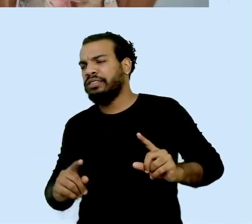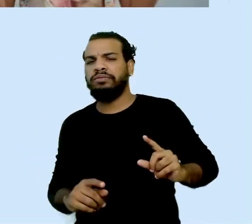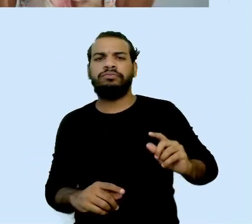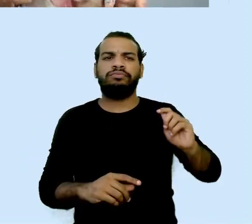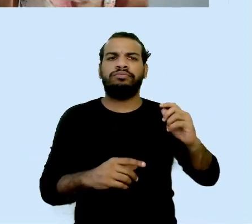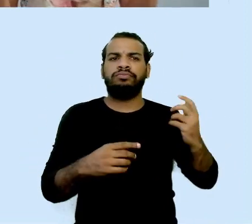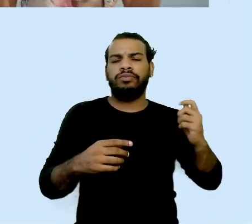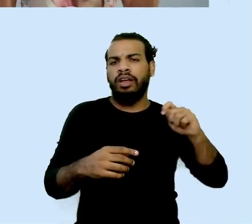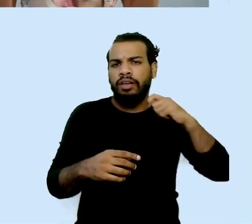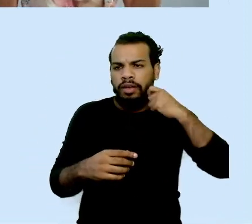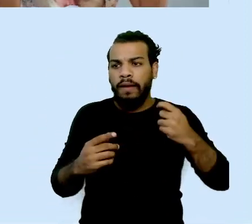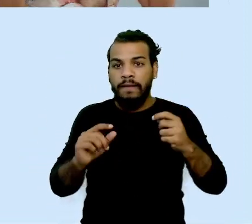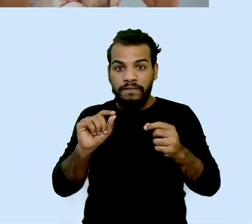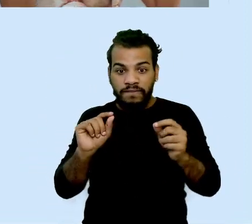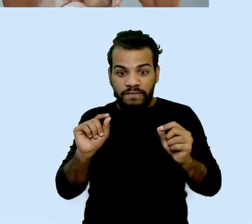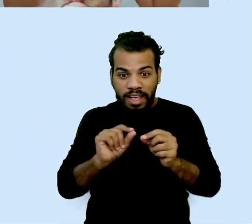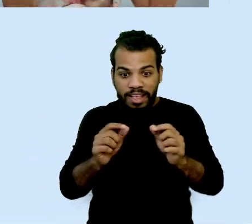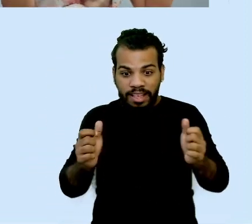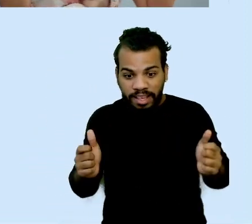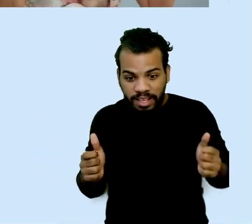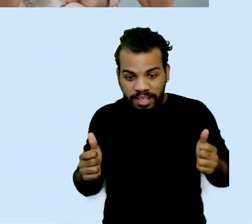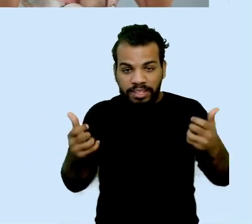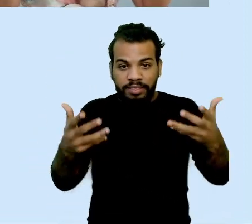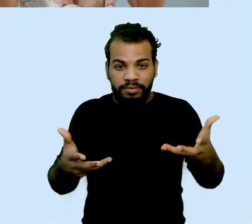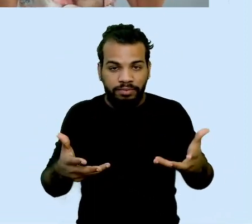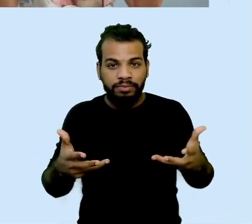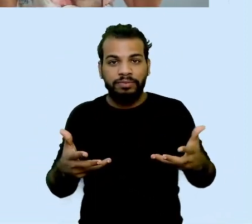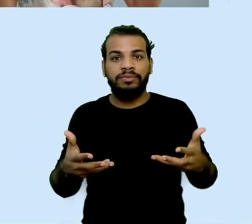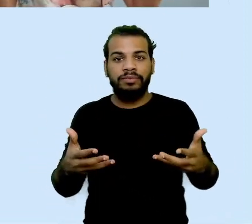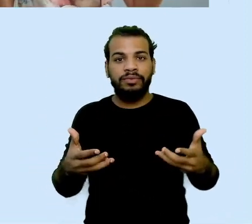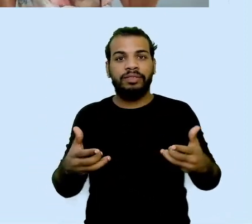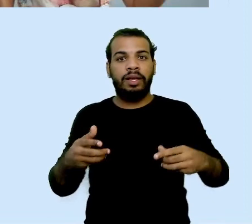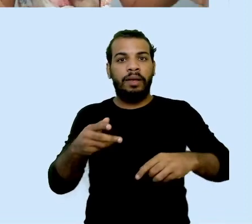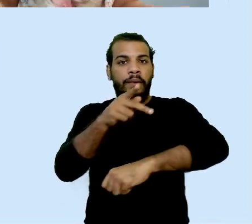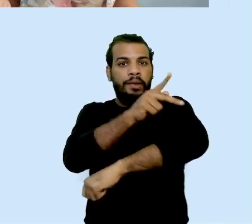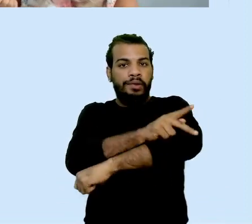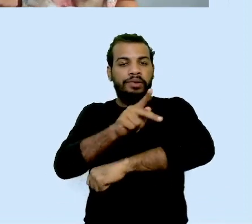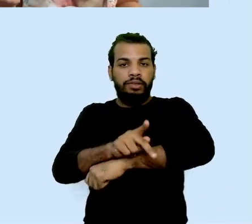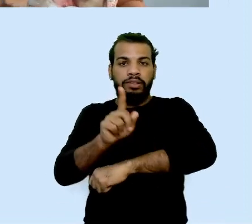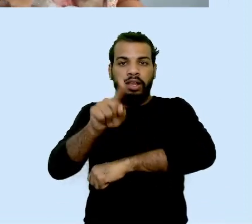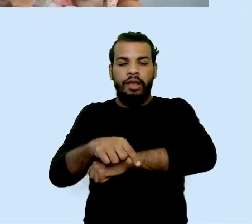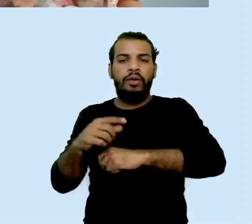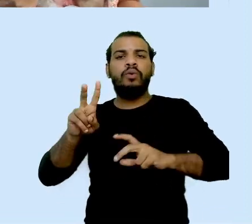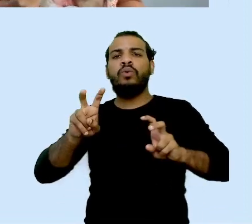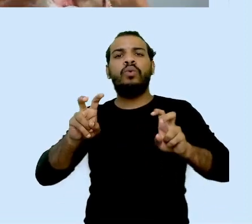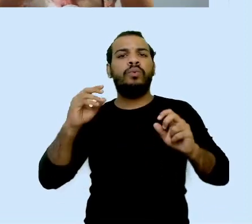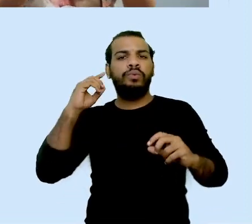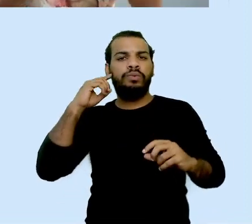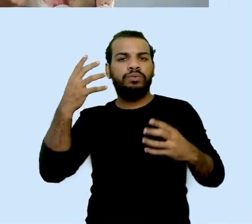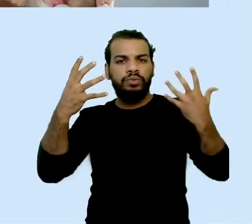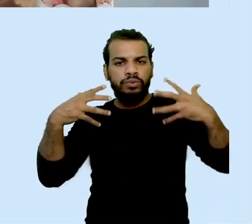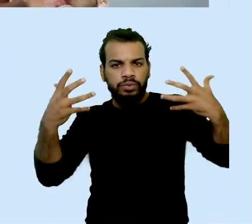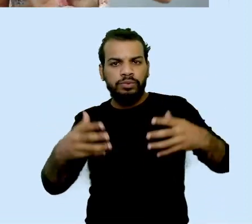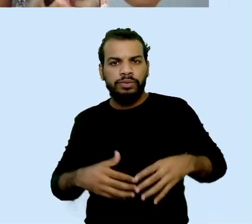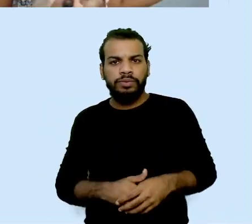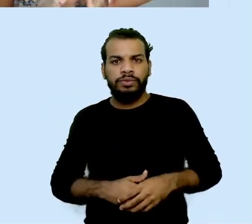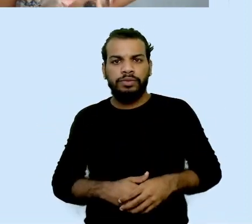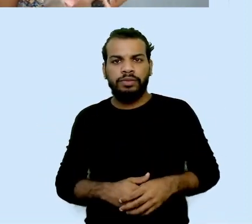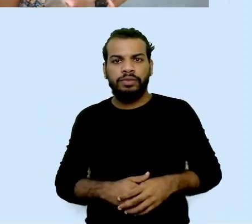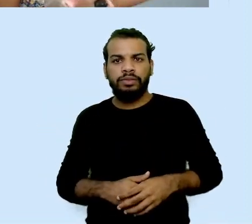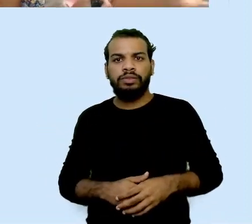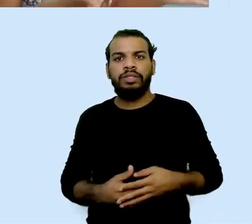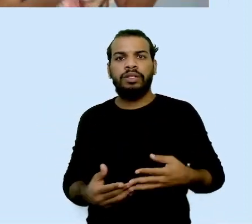artista para fazer essa concepção pedagógica do que é uma trilha sonora, tá? Claro, você não vai trabalhar com